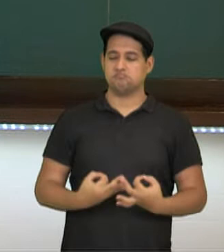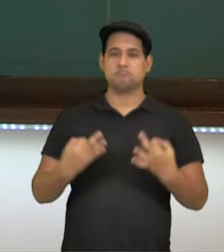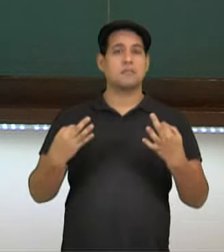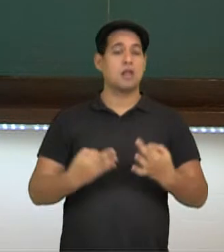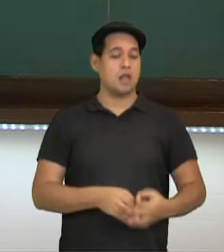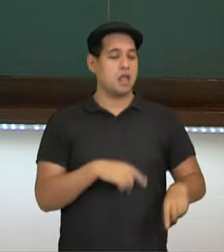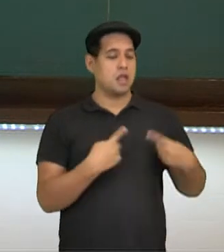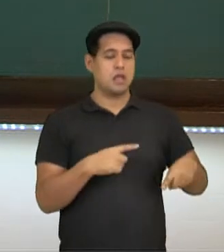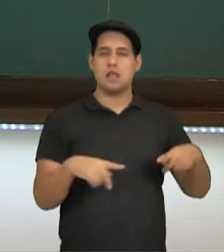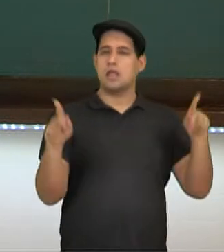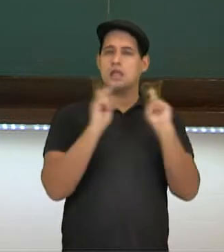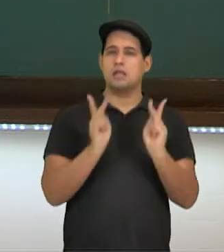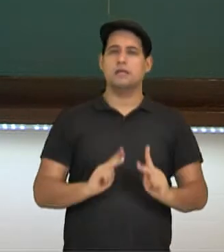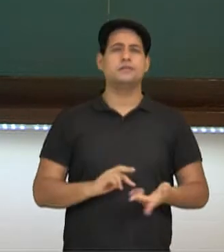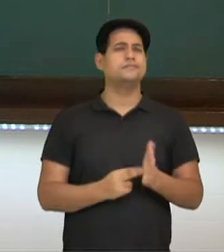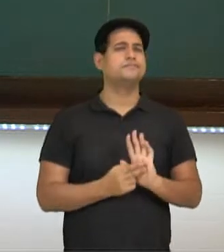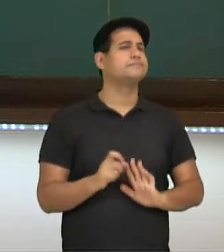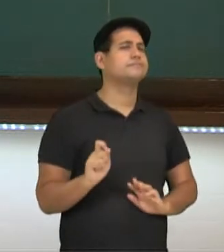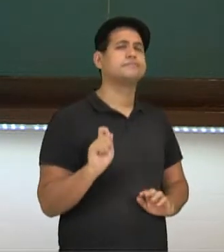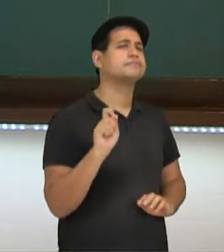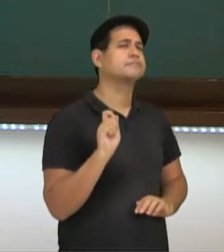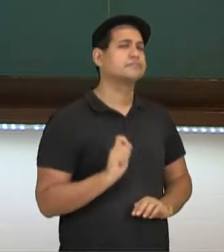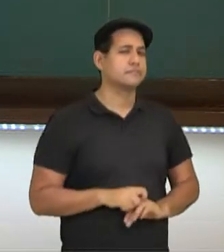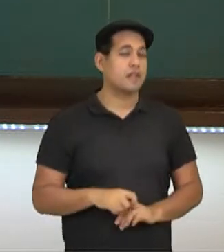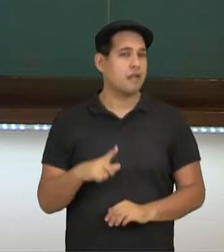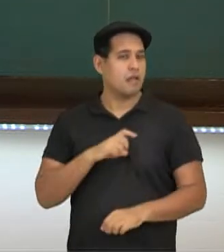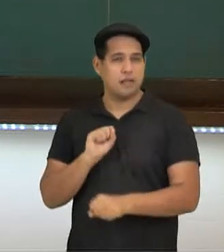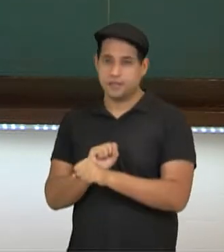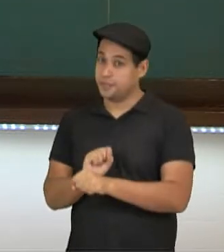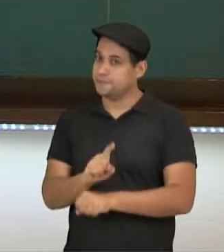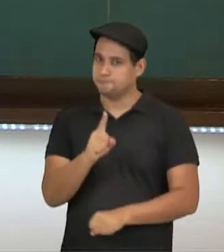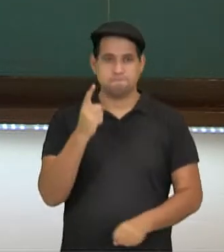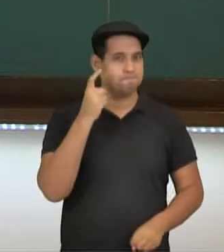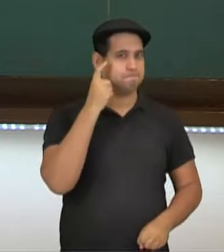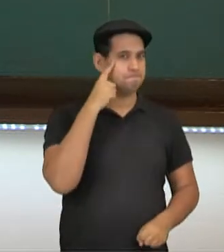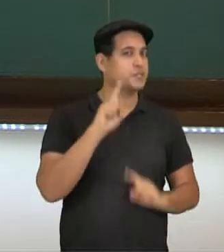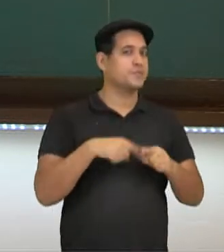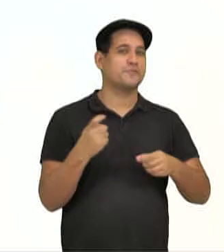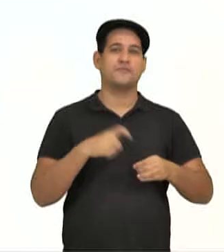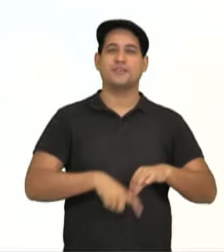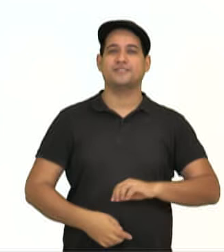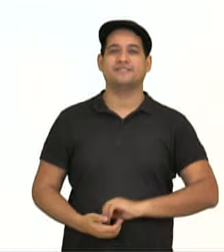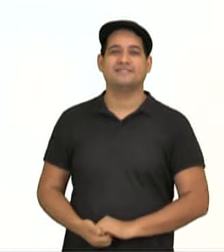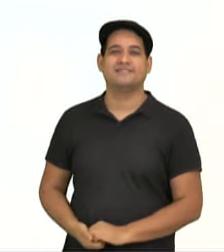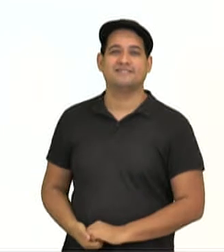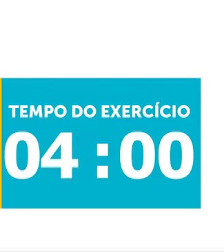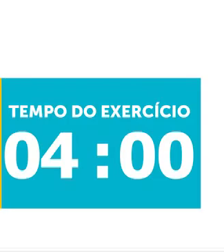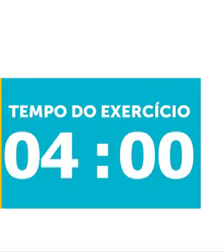a política do apaziguamento? Vocês vão ter um tempinho aí para pensar e eu já retorno.